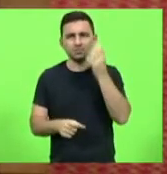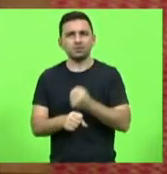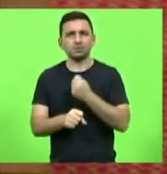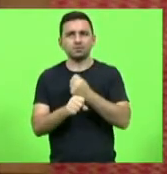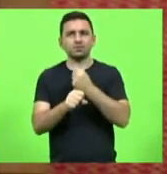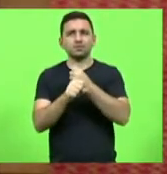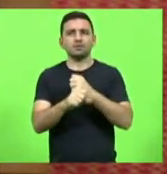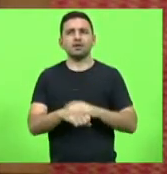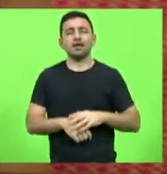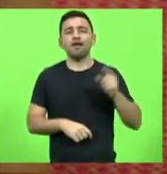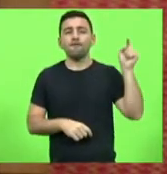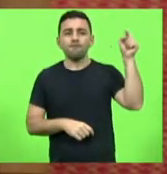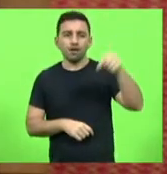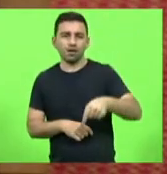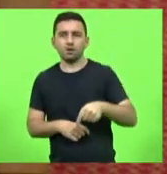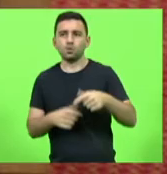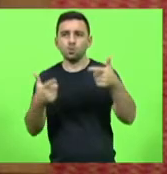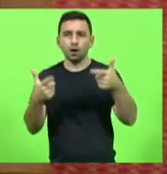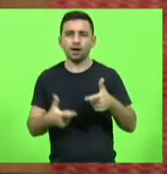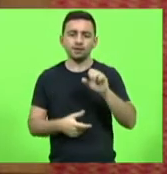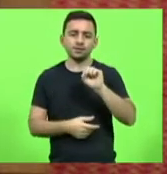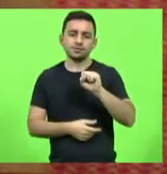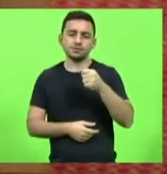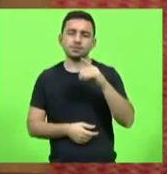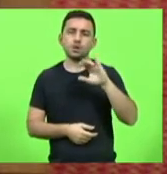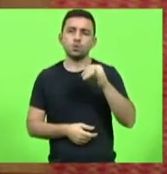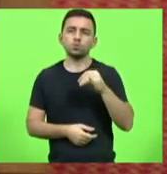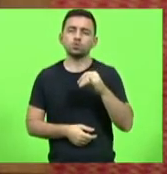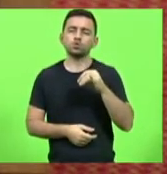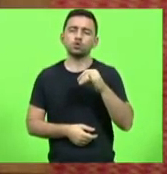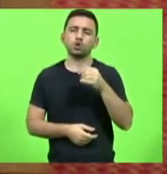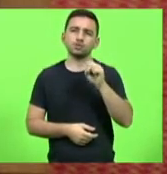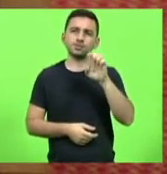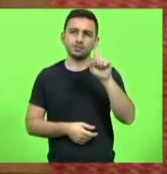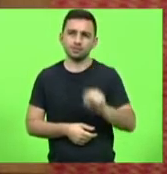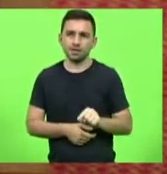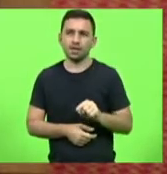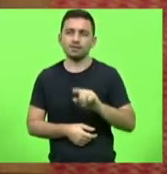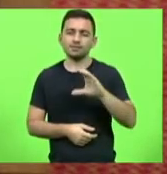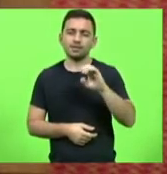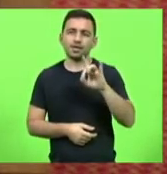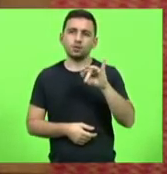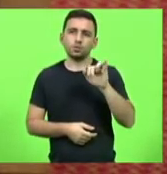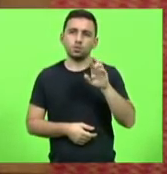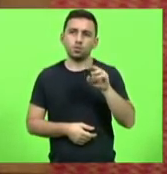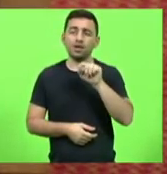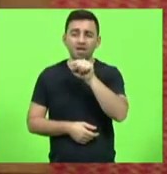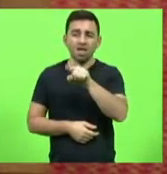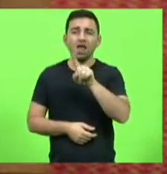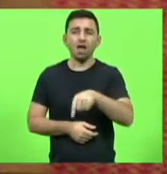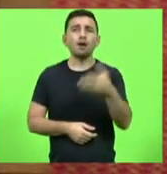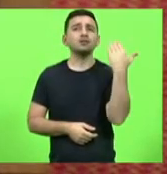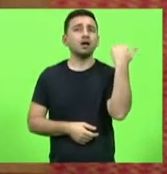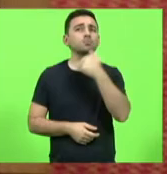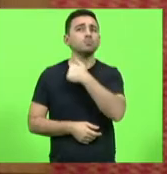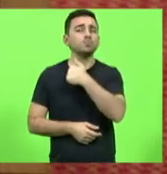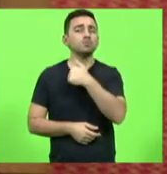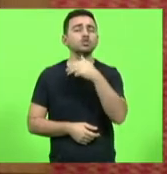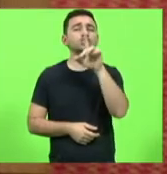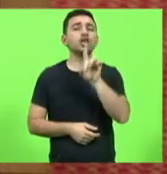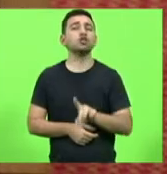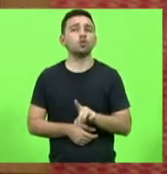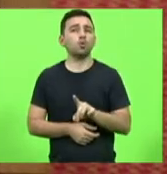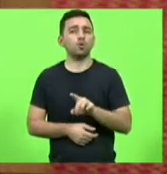veio lá em São José do Cedro quando ainda ele era diretor e não era ministro. Ele conhece a obra